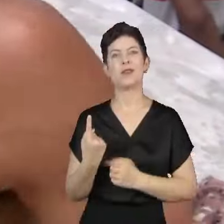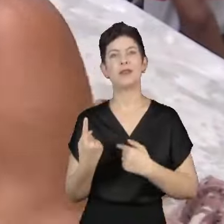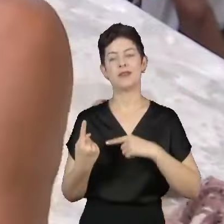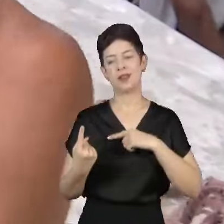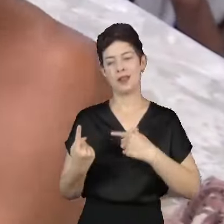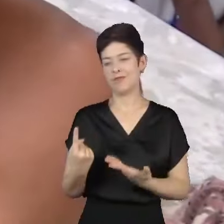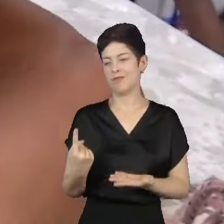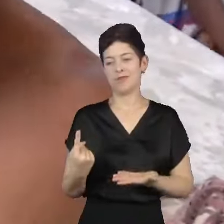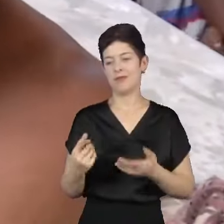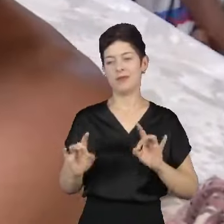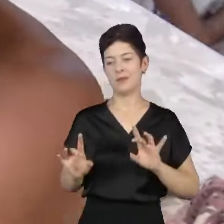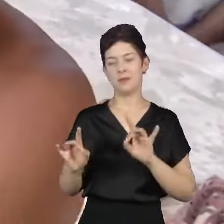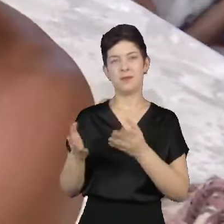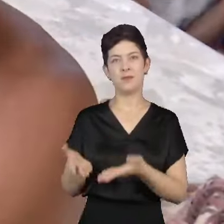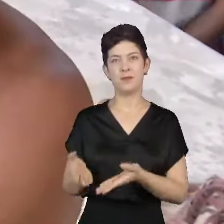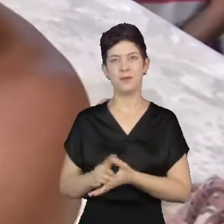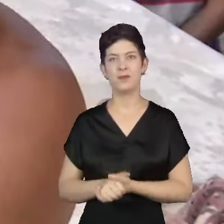que...